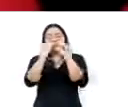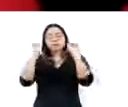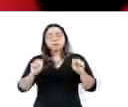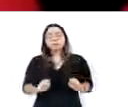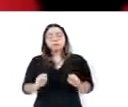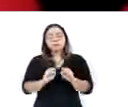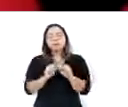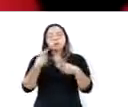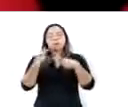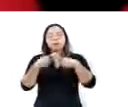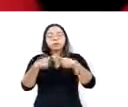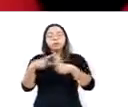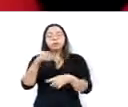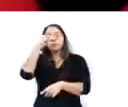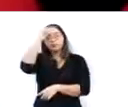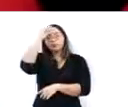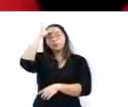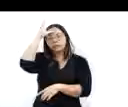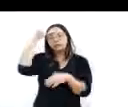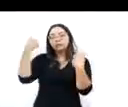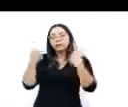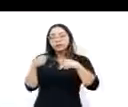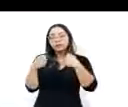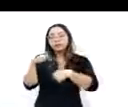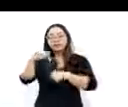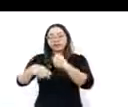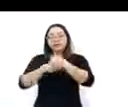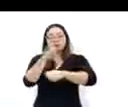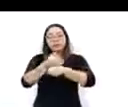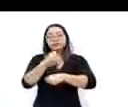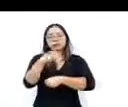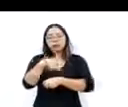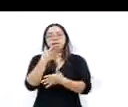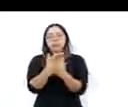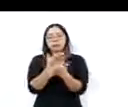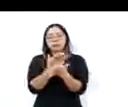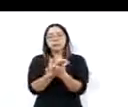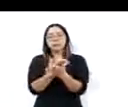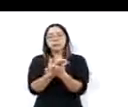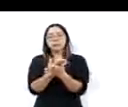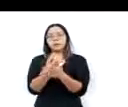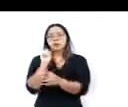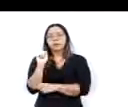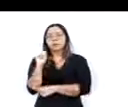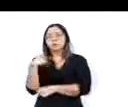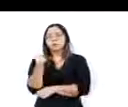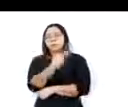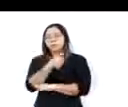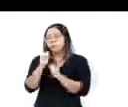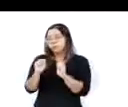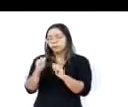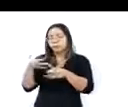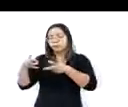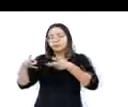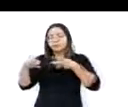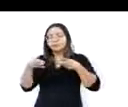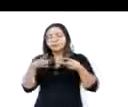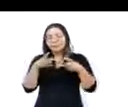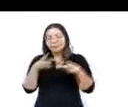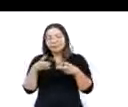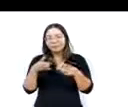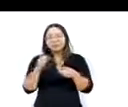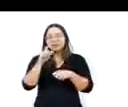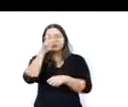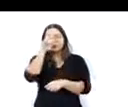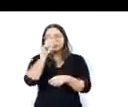será necessário naquele ano que ele está cursando. O que nós podemos observar nesse tempo da pandemia, e